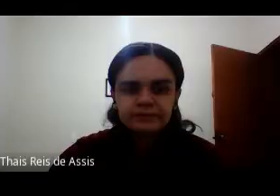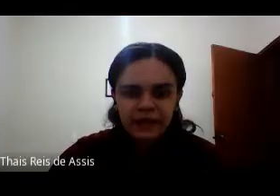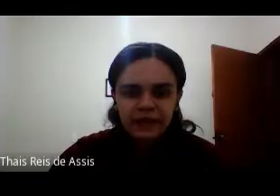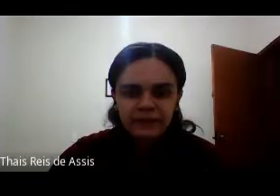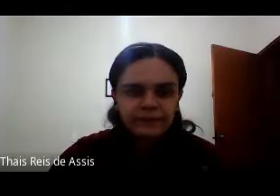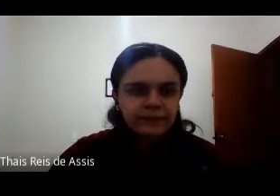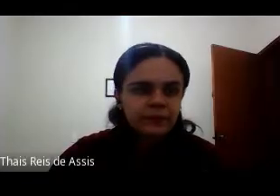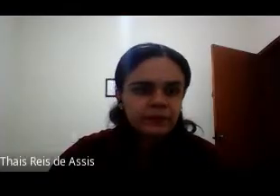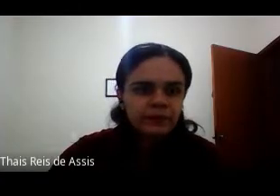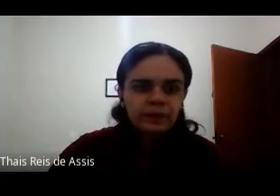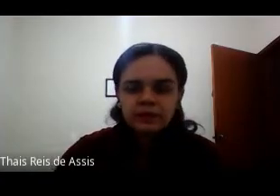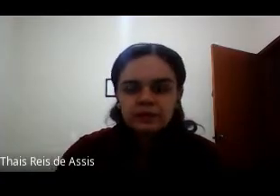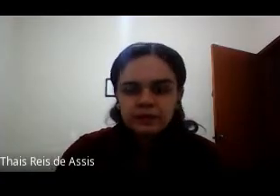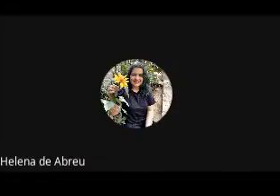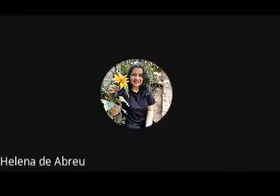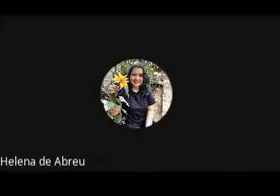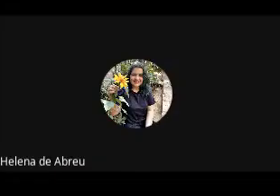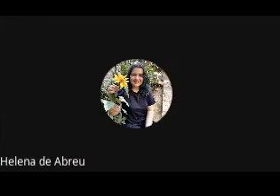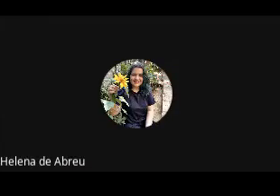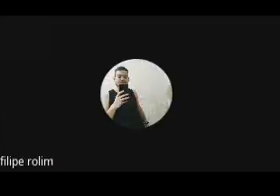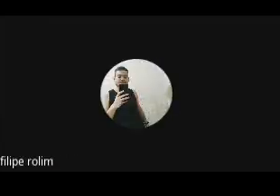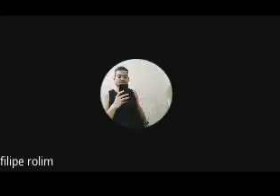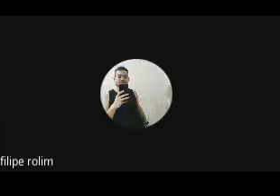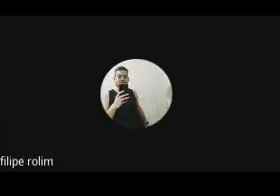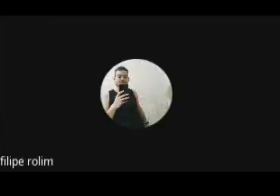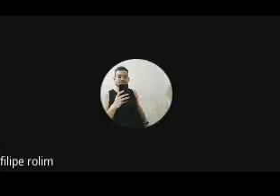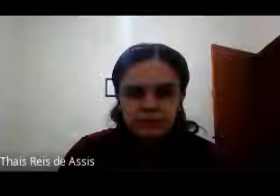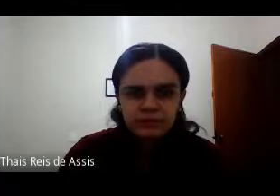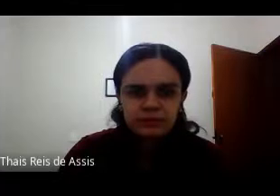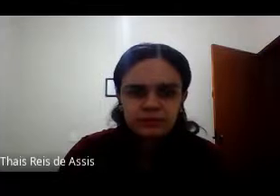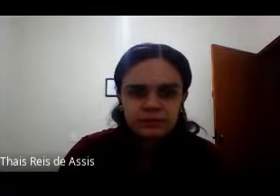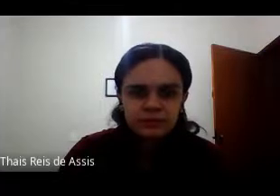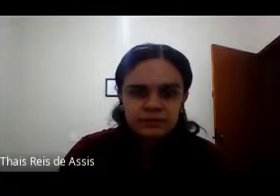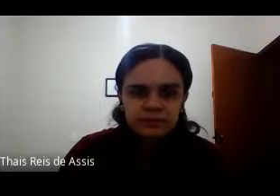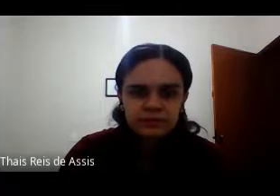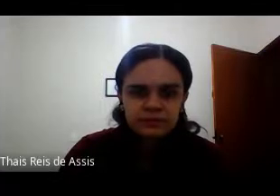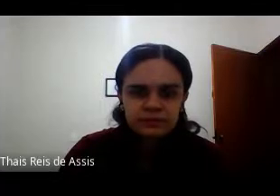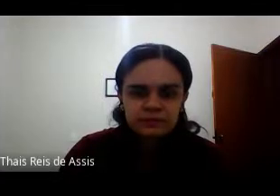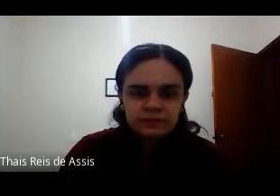Estão vendo a tela? Sim. Sim. Deixa eu ir passando.